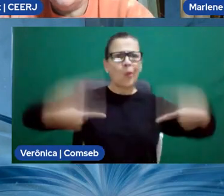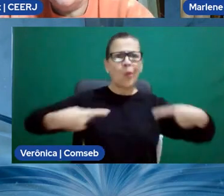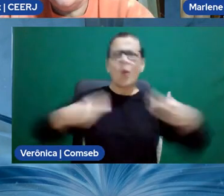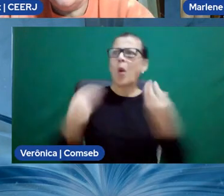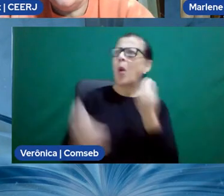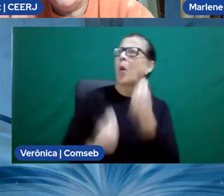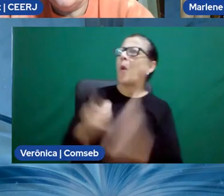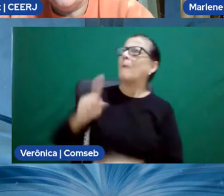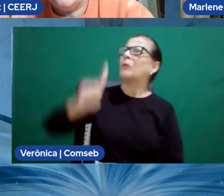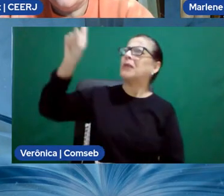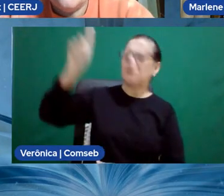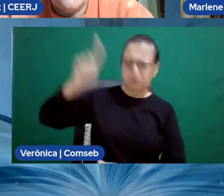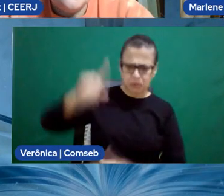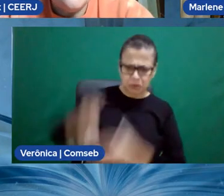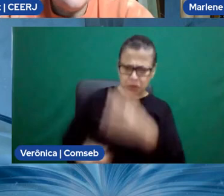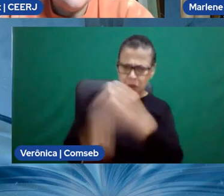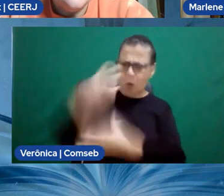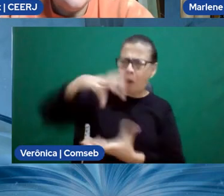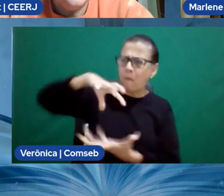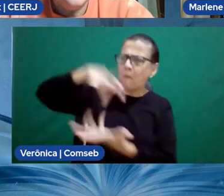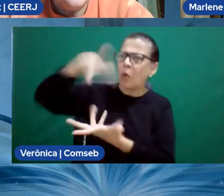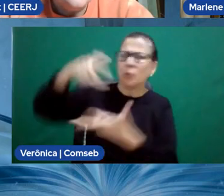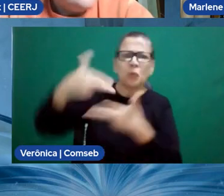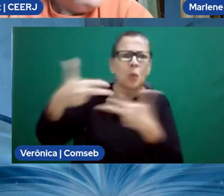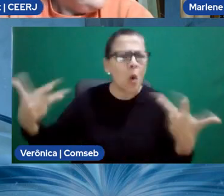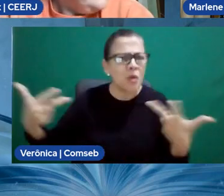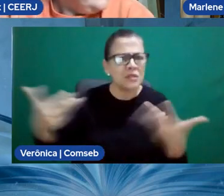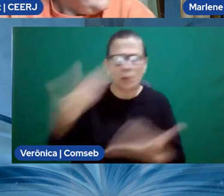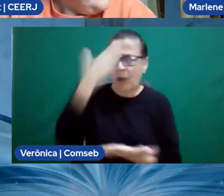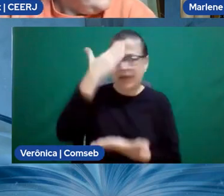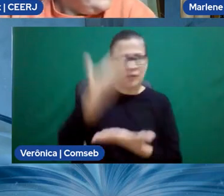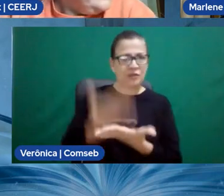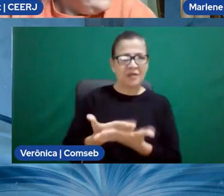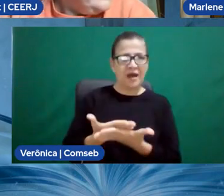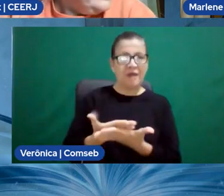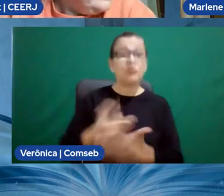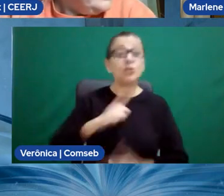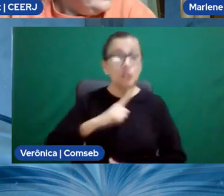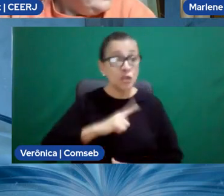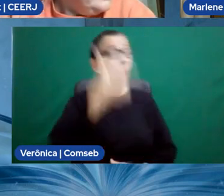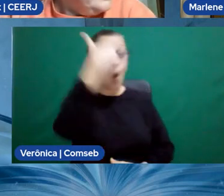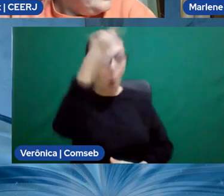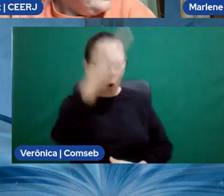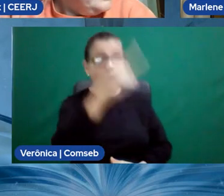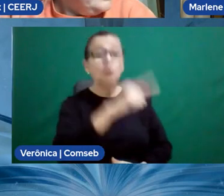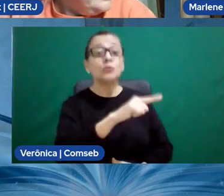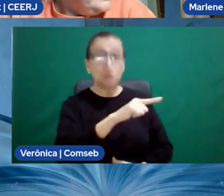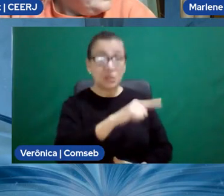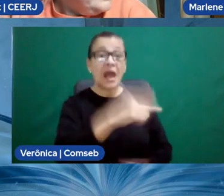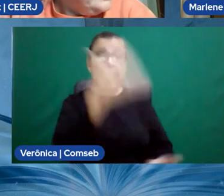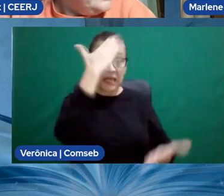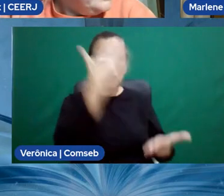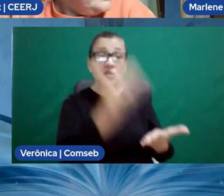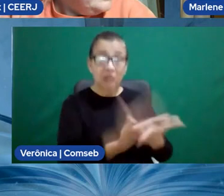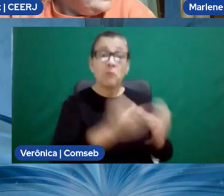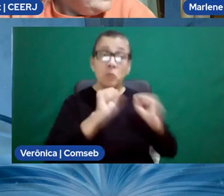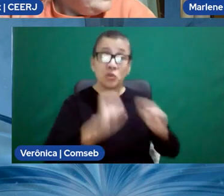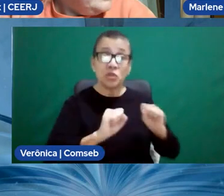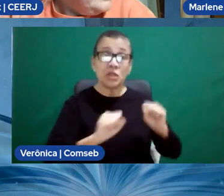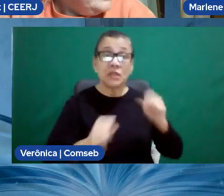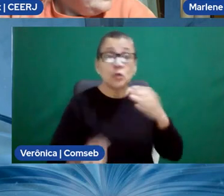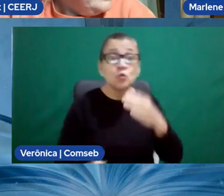criado o mundo, havia criado as coisas, e aqueles que acreditavam que podiam ter sido gerados espontaneamente.